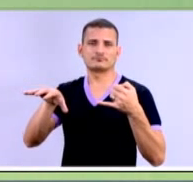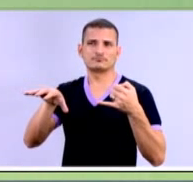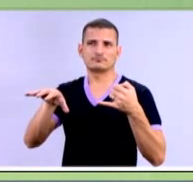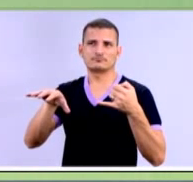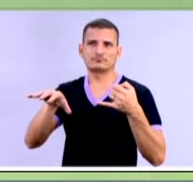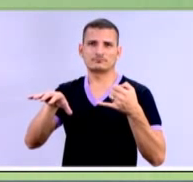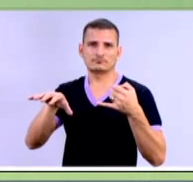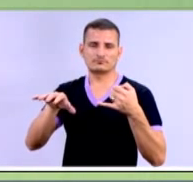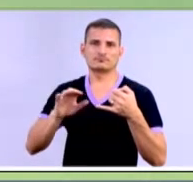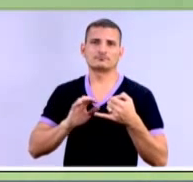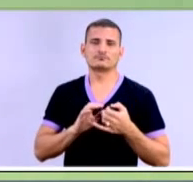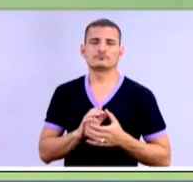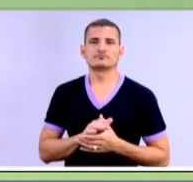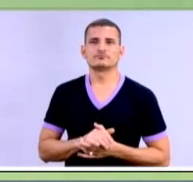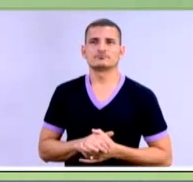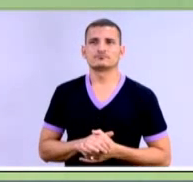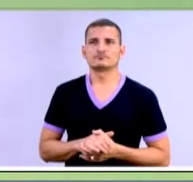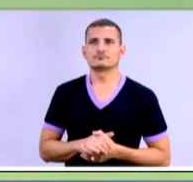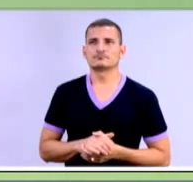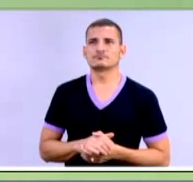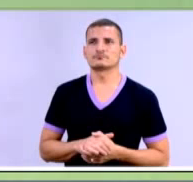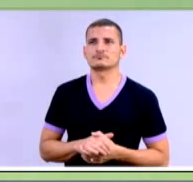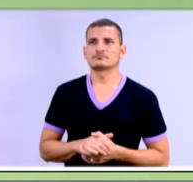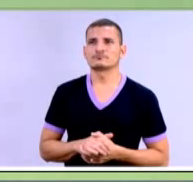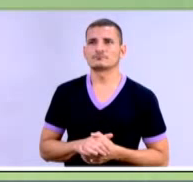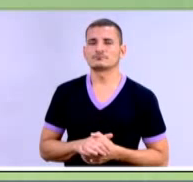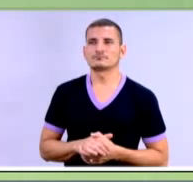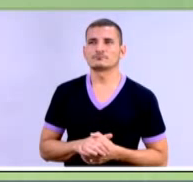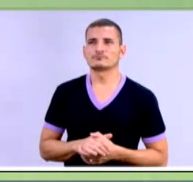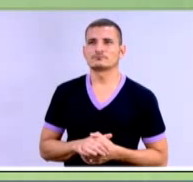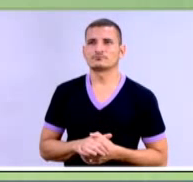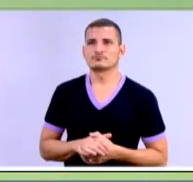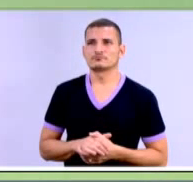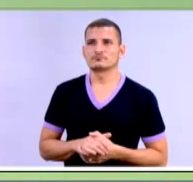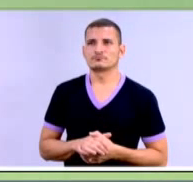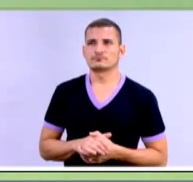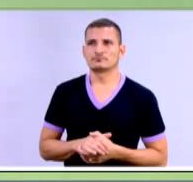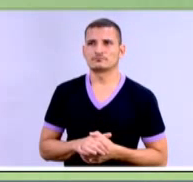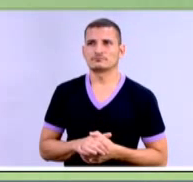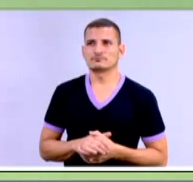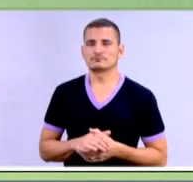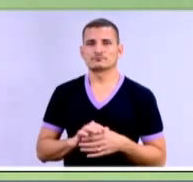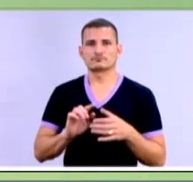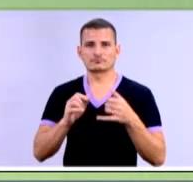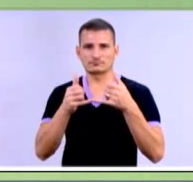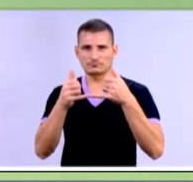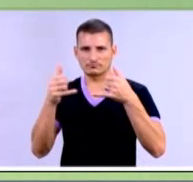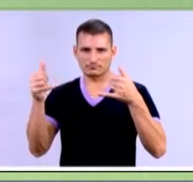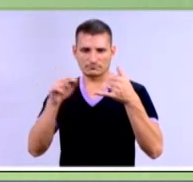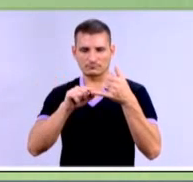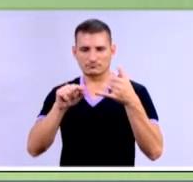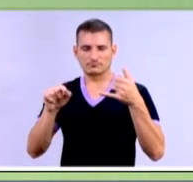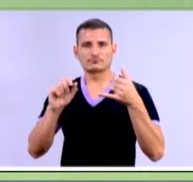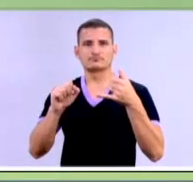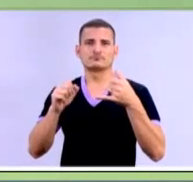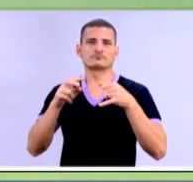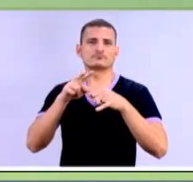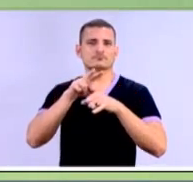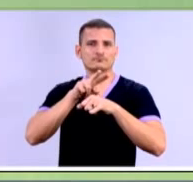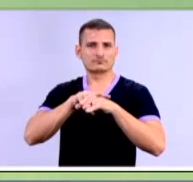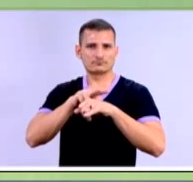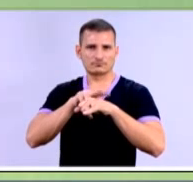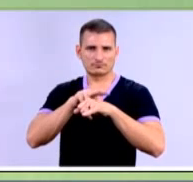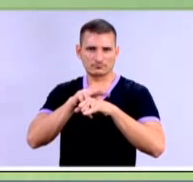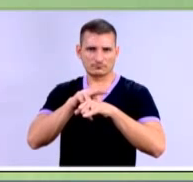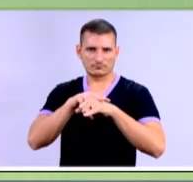ela vai transformar em uma sinalização luminosa. O meio de transmissão, que pode ser a fibra de vidro que transmite a